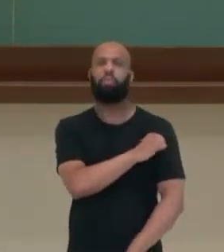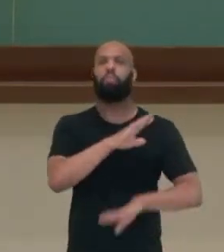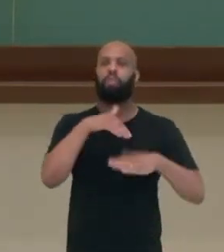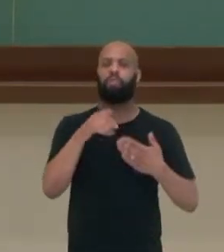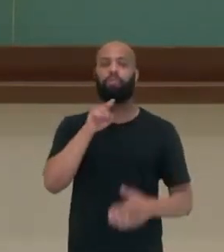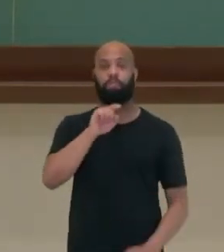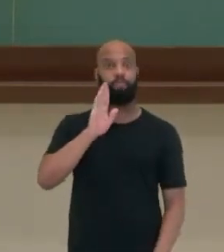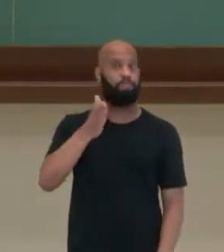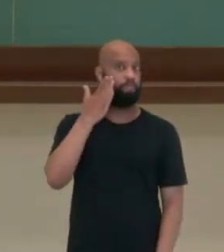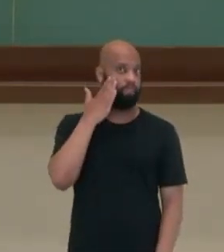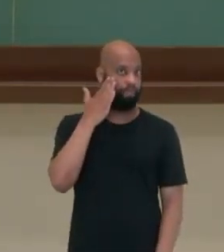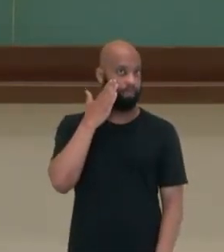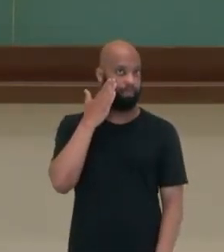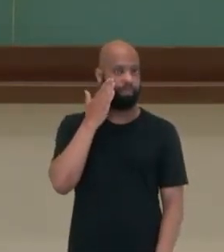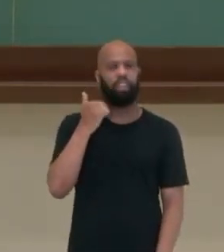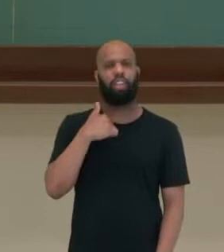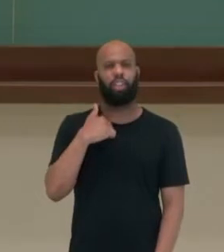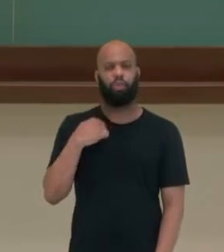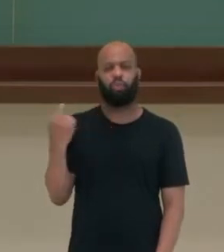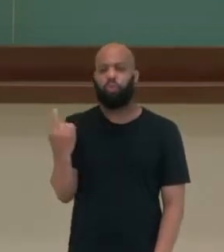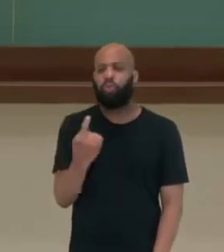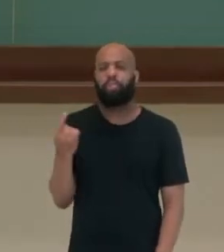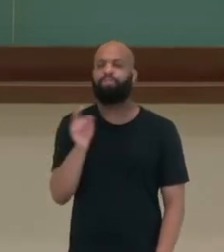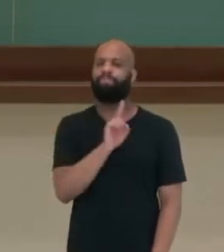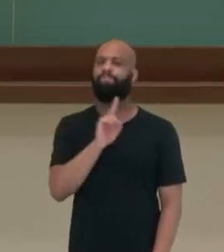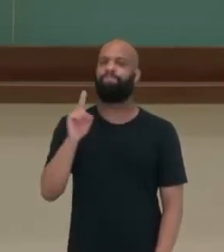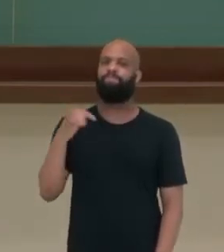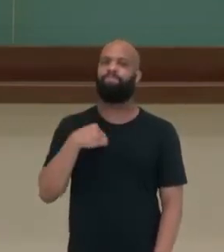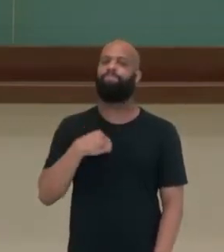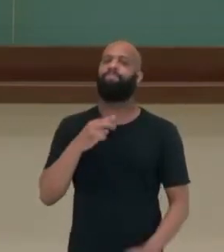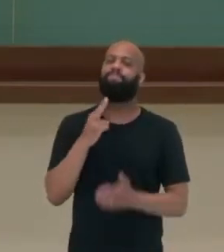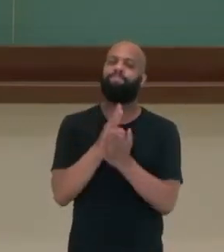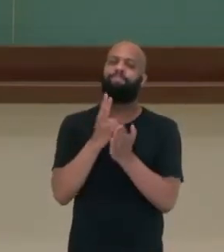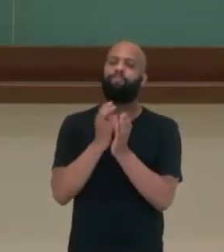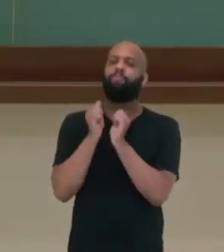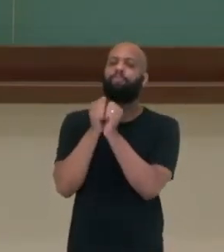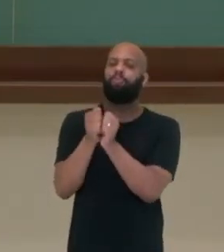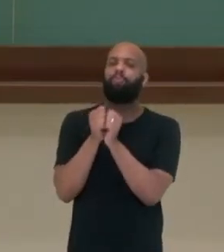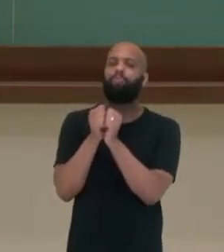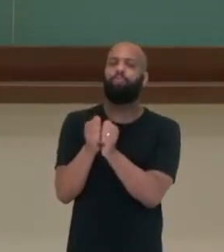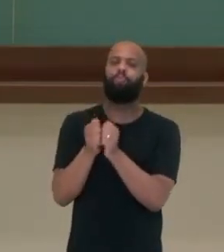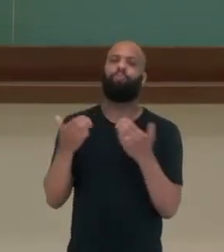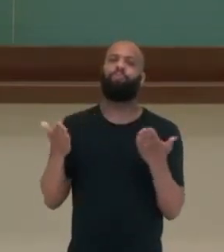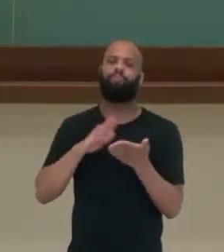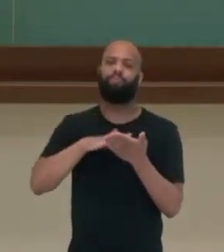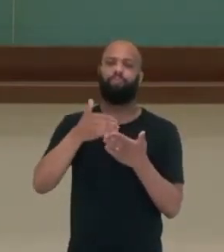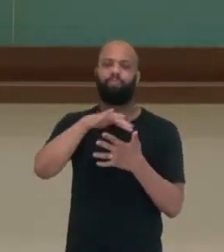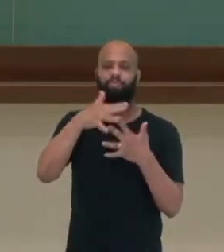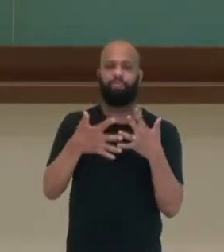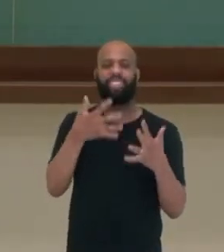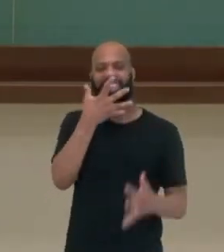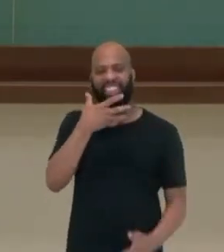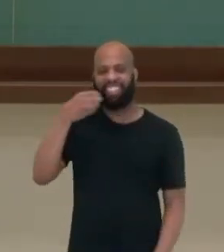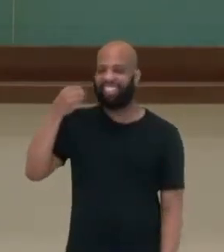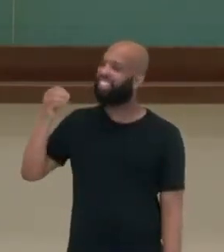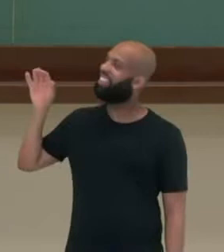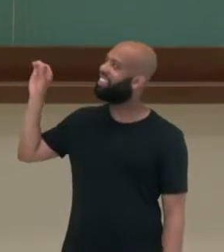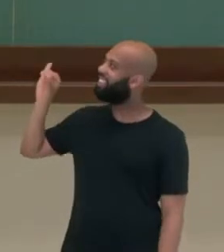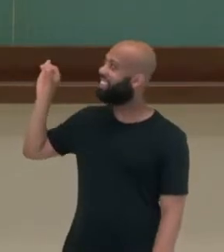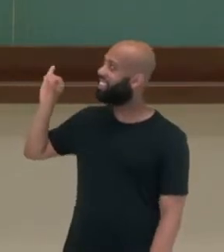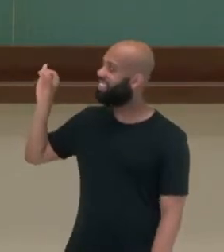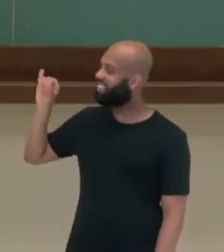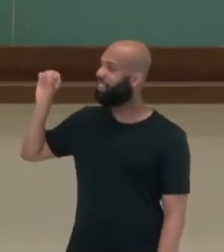você sabe, eu nunca ando só, eu sempre ando bem acompanhado. Quem está comigo aqui, ó,